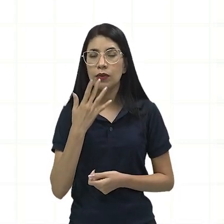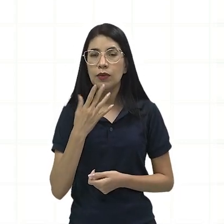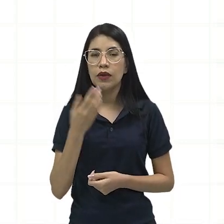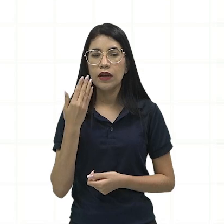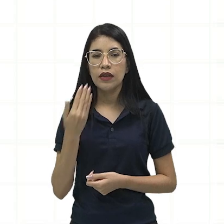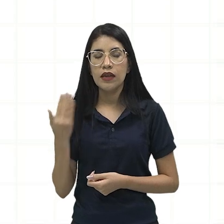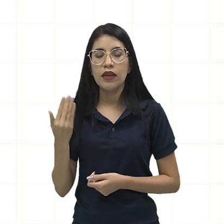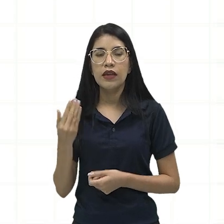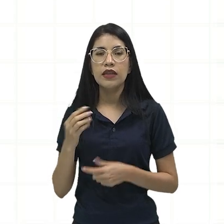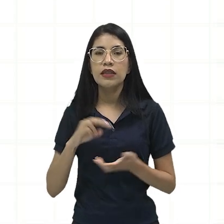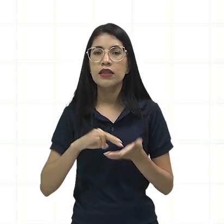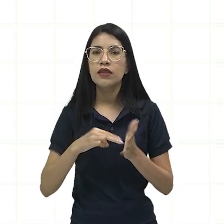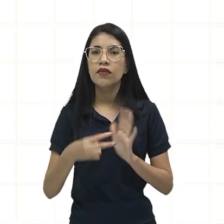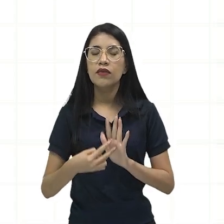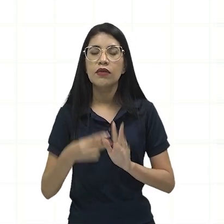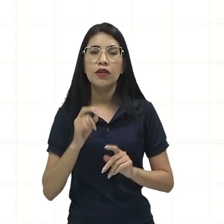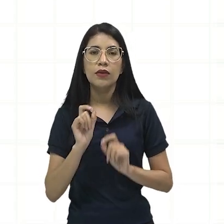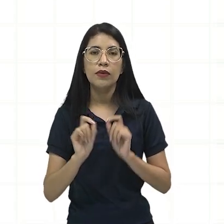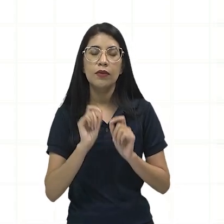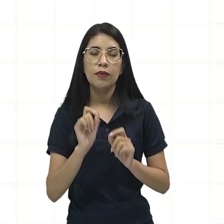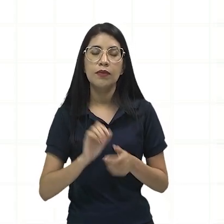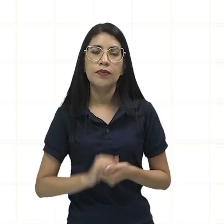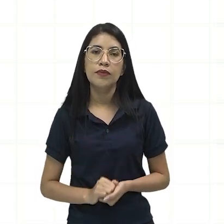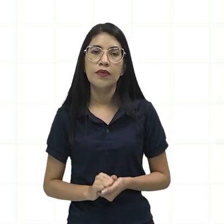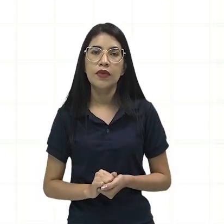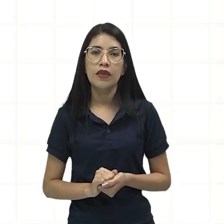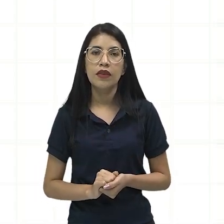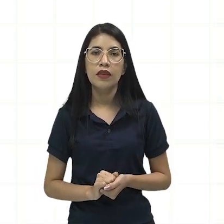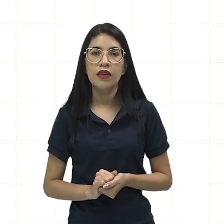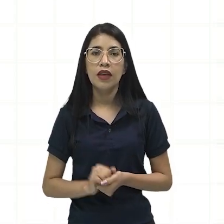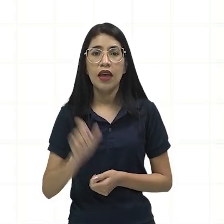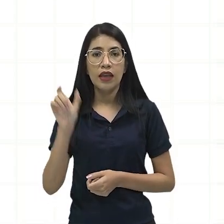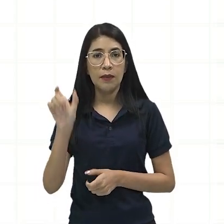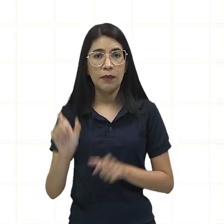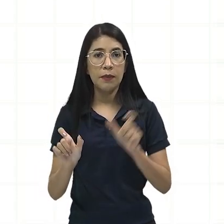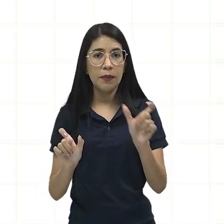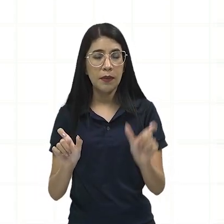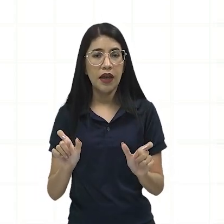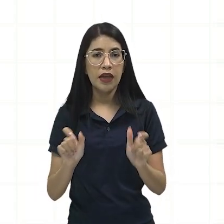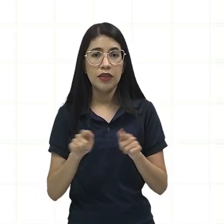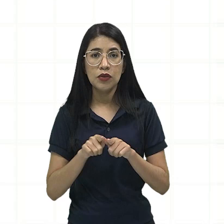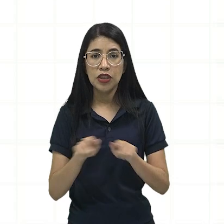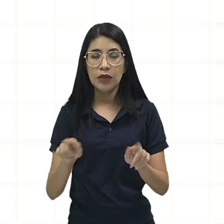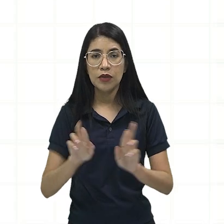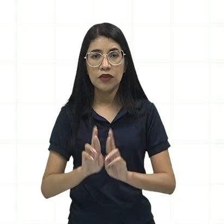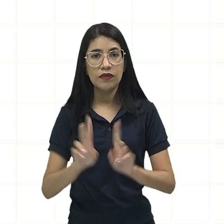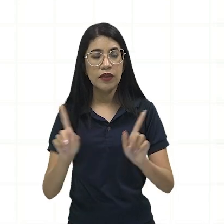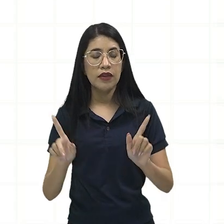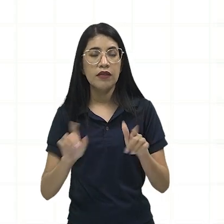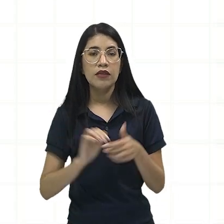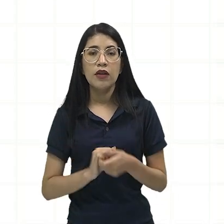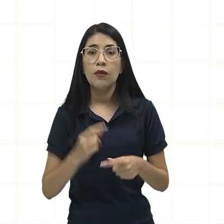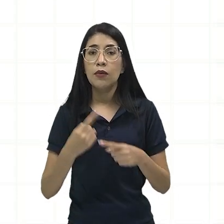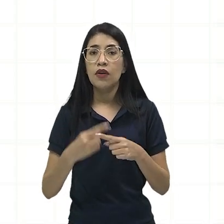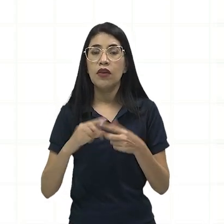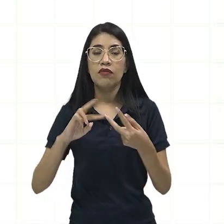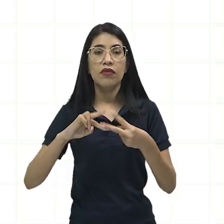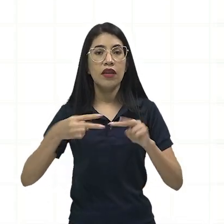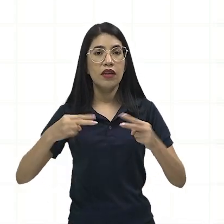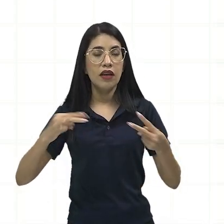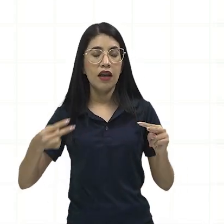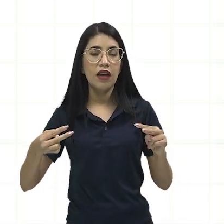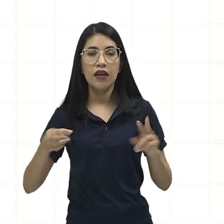estão à toa, elas estão mostrando que os indivíduos são diferentes, sim, porque o material genético deles é